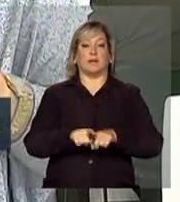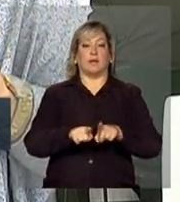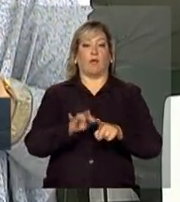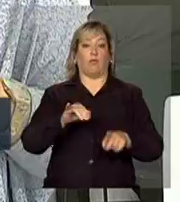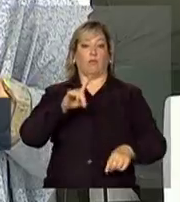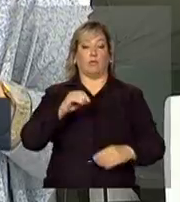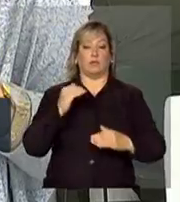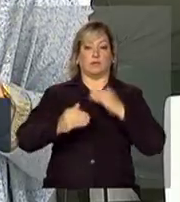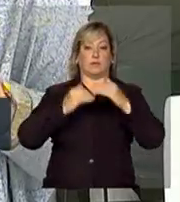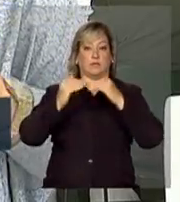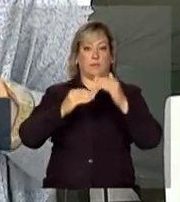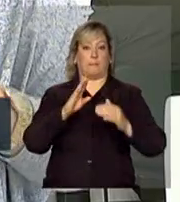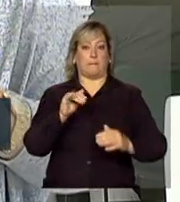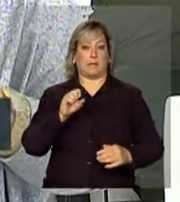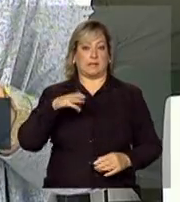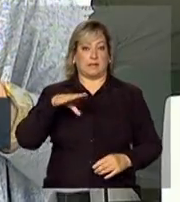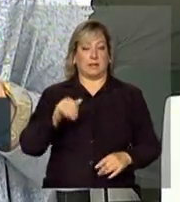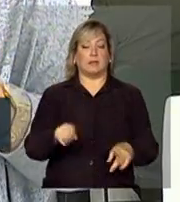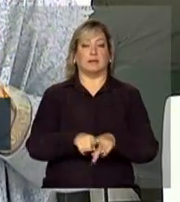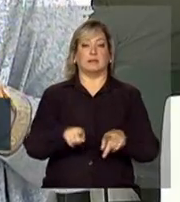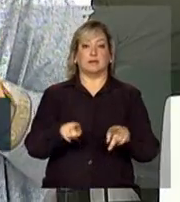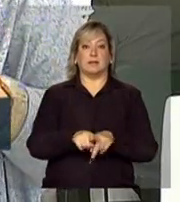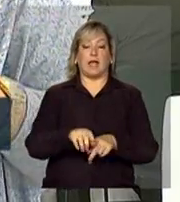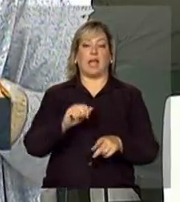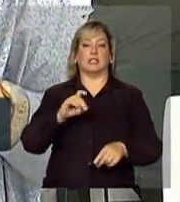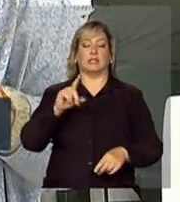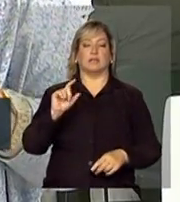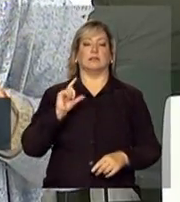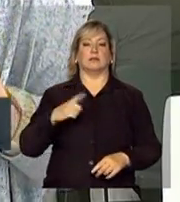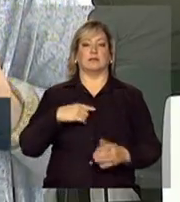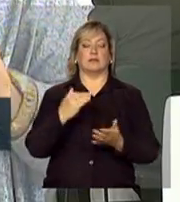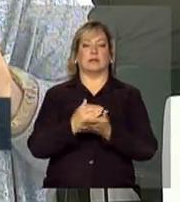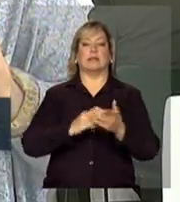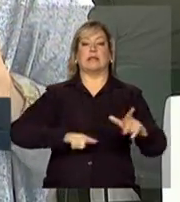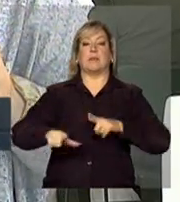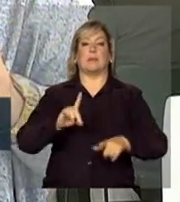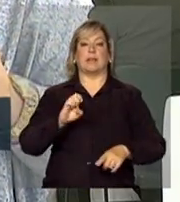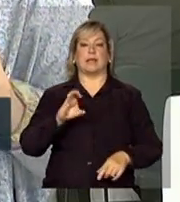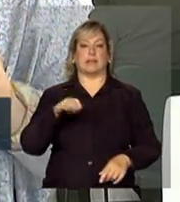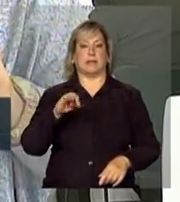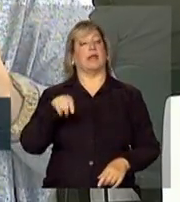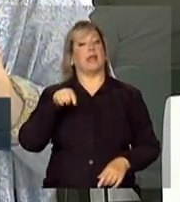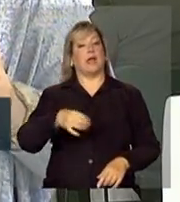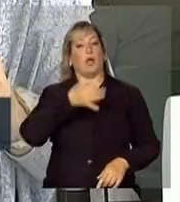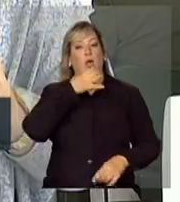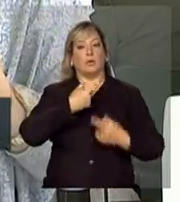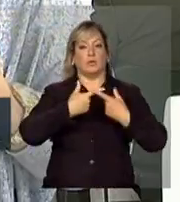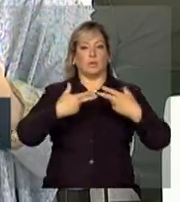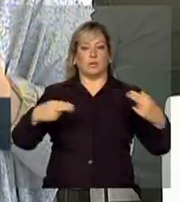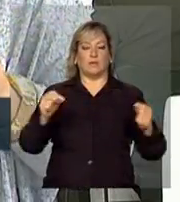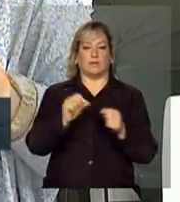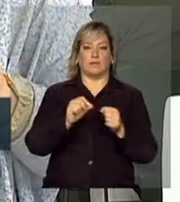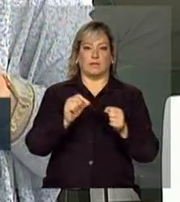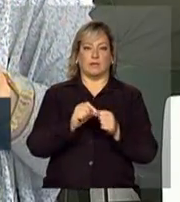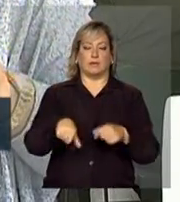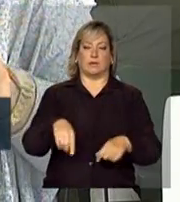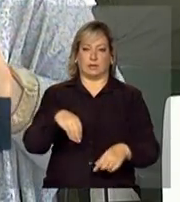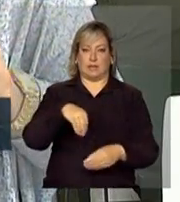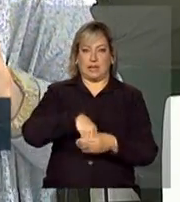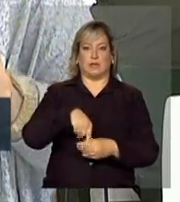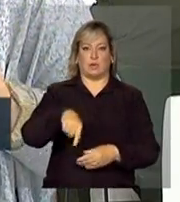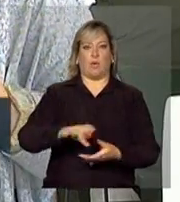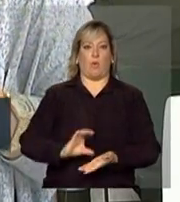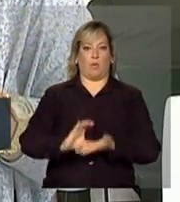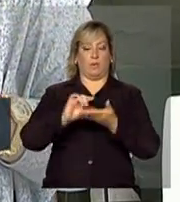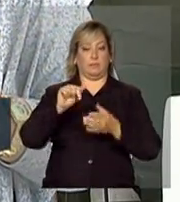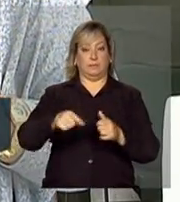Desenvolvimento da Educação Básica e a Agenda do Trabalho Decente. Esses são alguns exemplos de sugestões de propostas que foram formuladas no âmbito do Conselho.